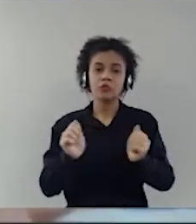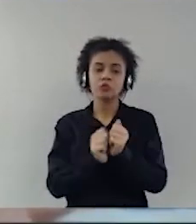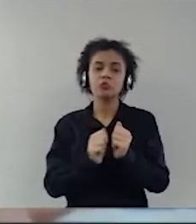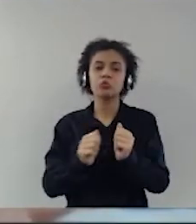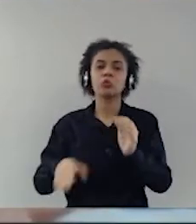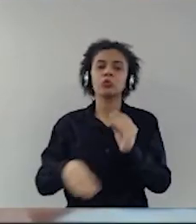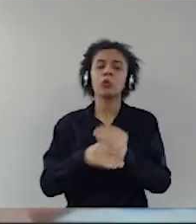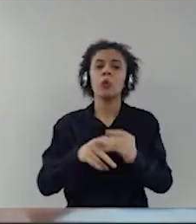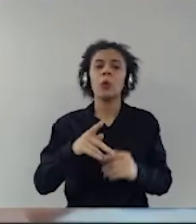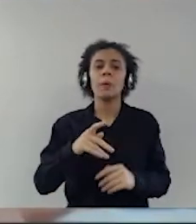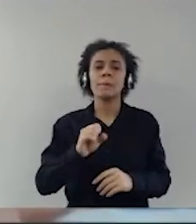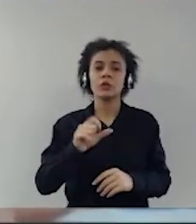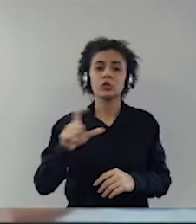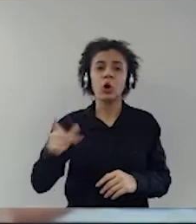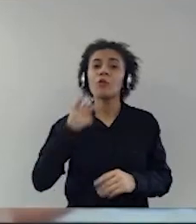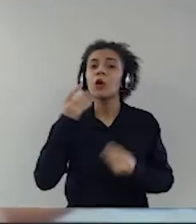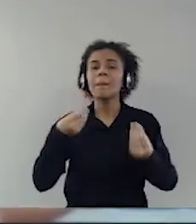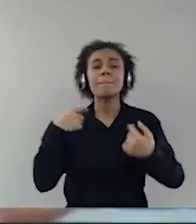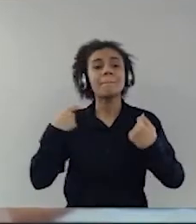os hospitais